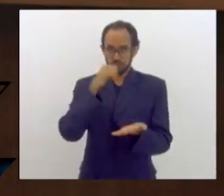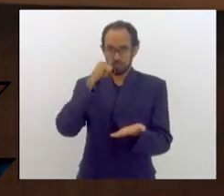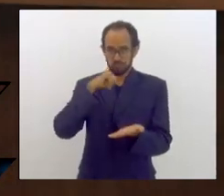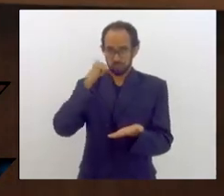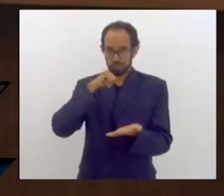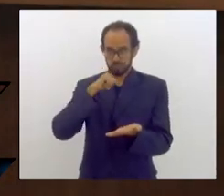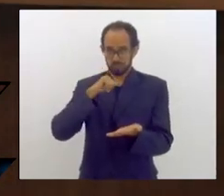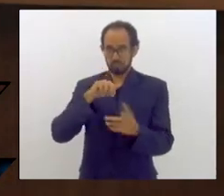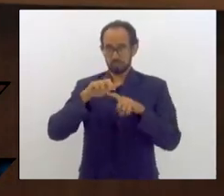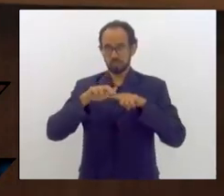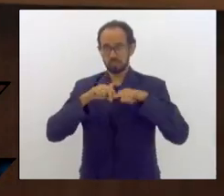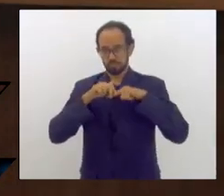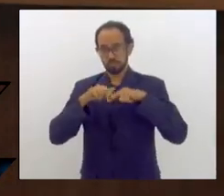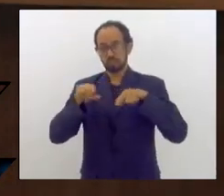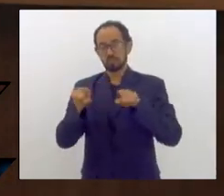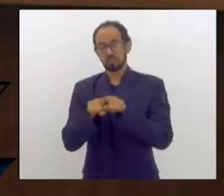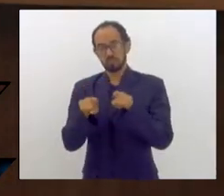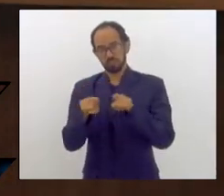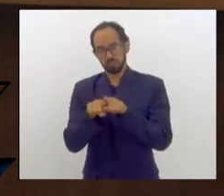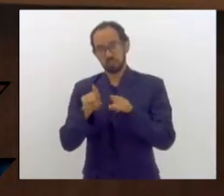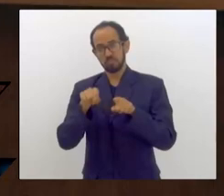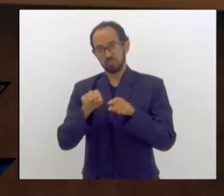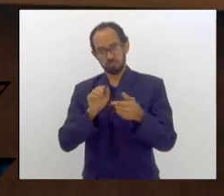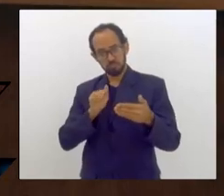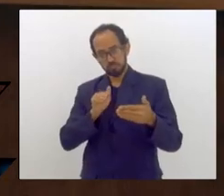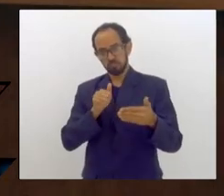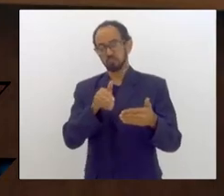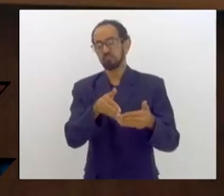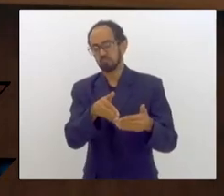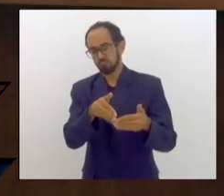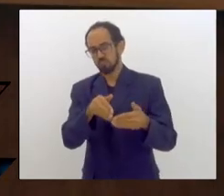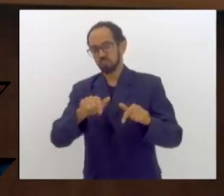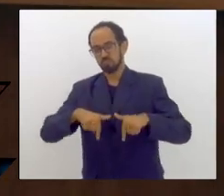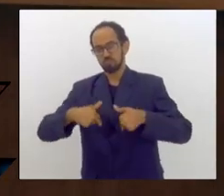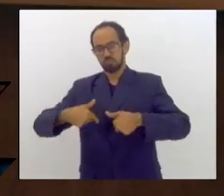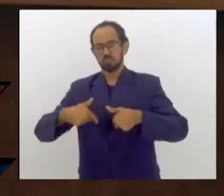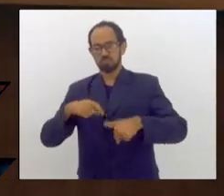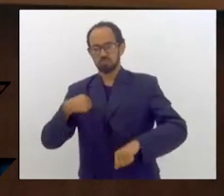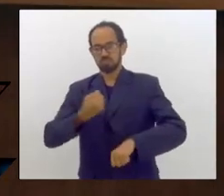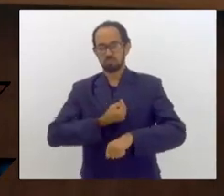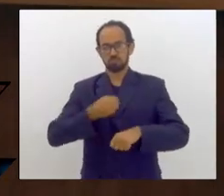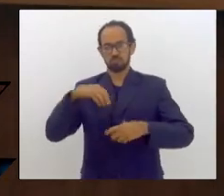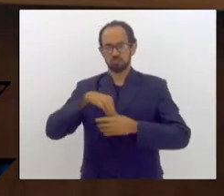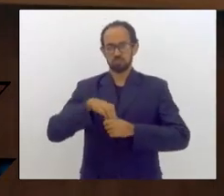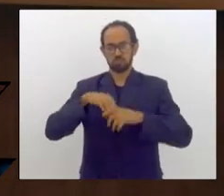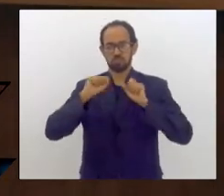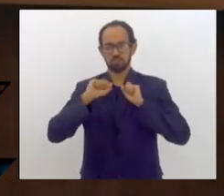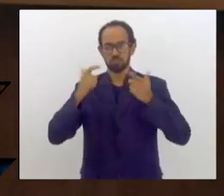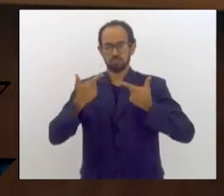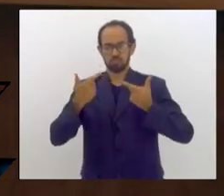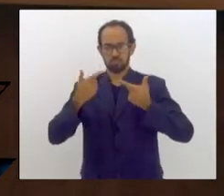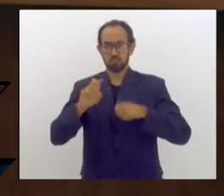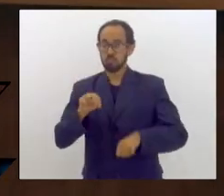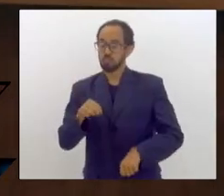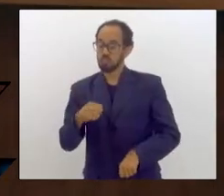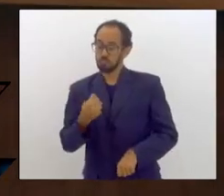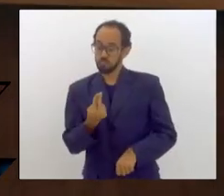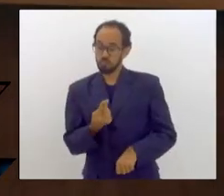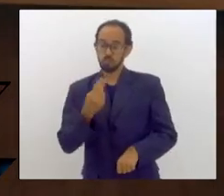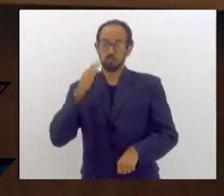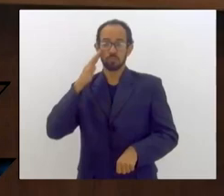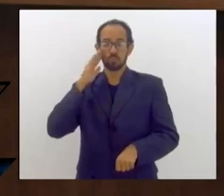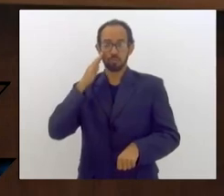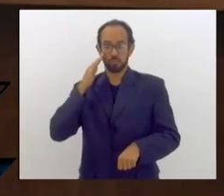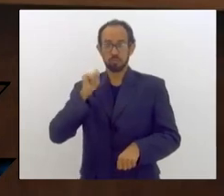e que, portanto, também foi alvo de ações nossas aqui dentro da Alerj. Enfim, ou a gente entende que a